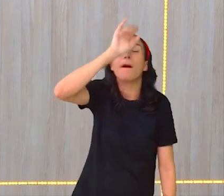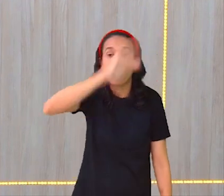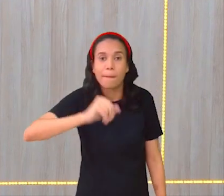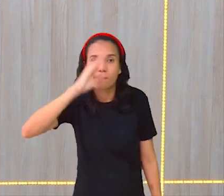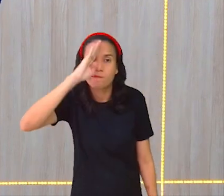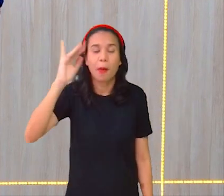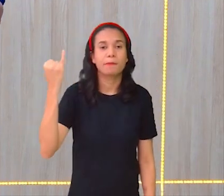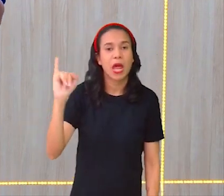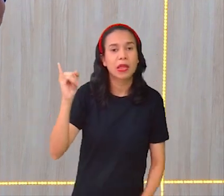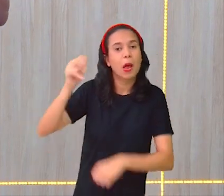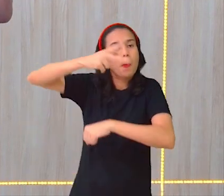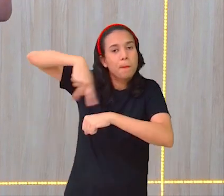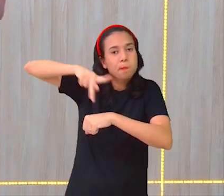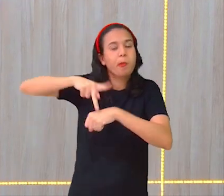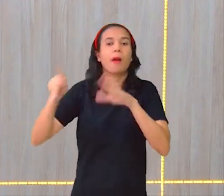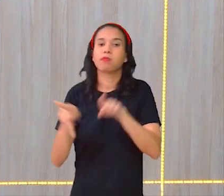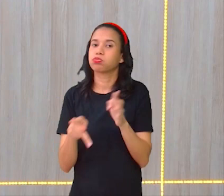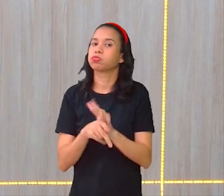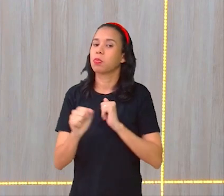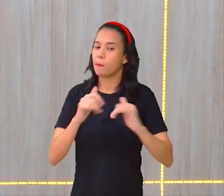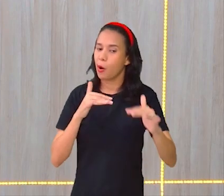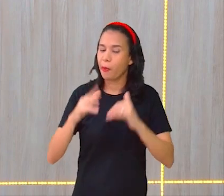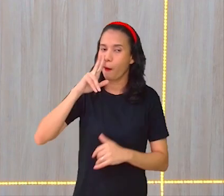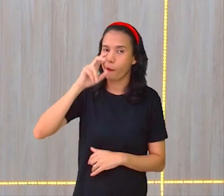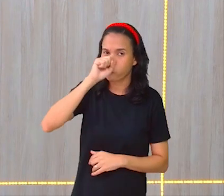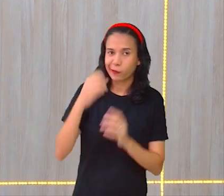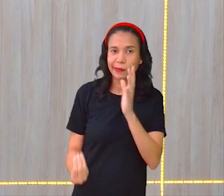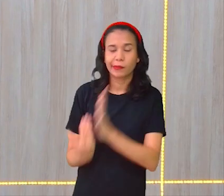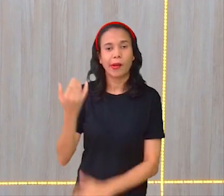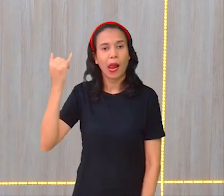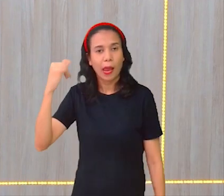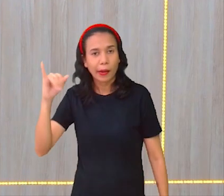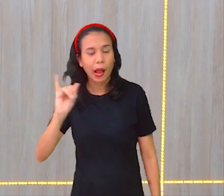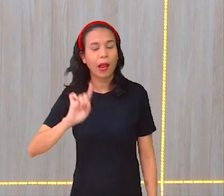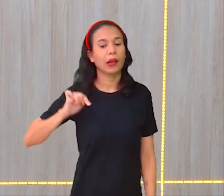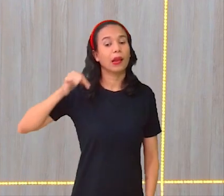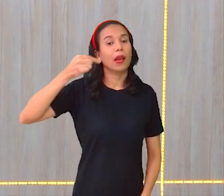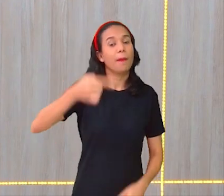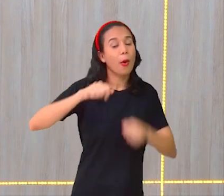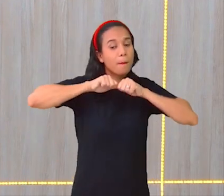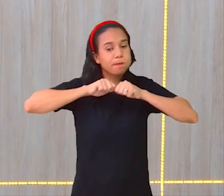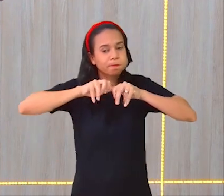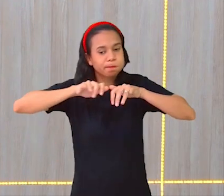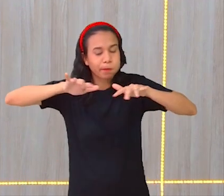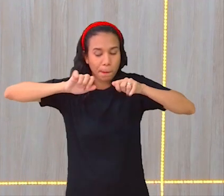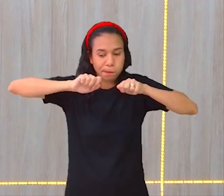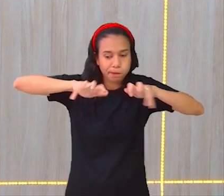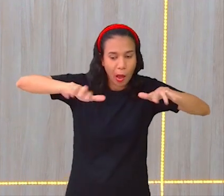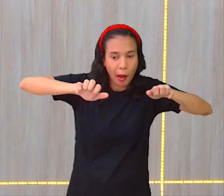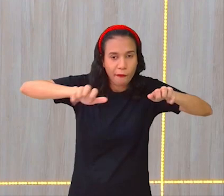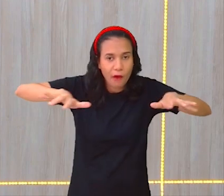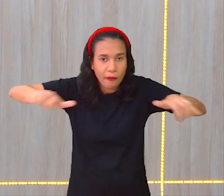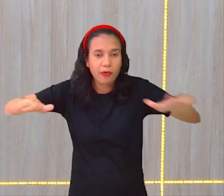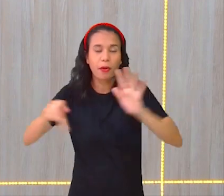o Renascimento foi um movimento artístico que surgiu na Itália, depois ele se difundiu para o resto